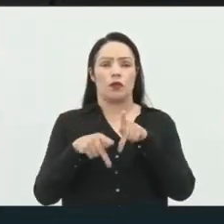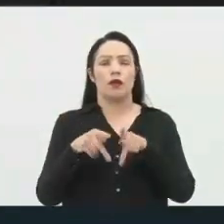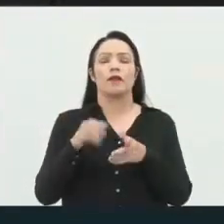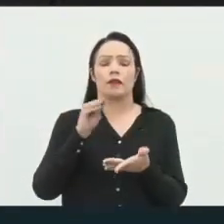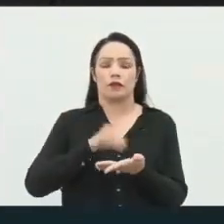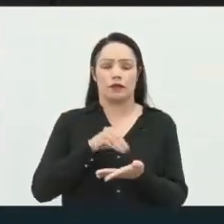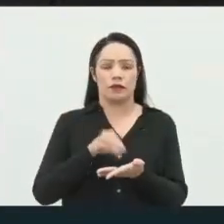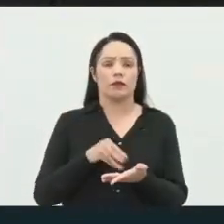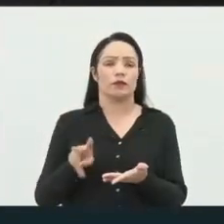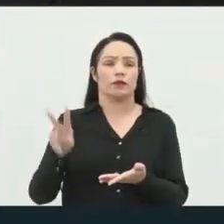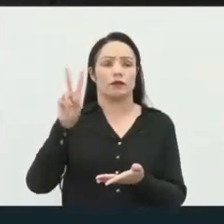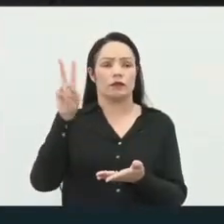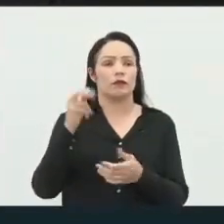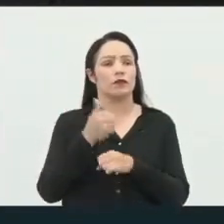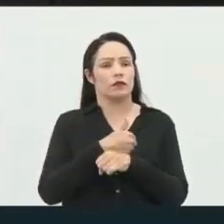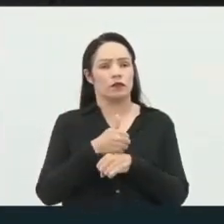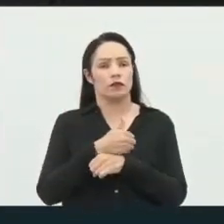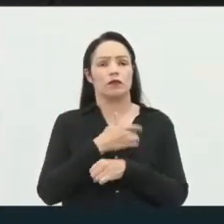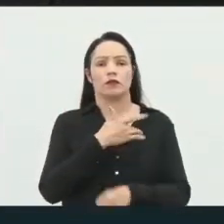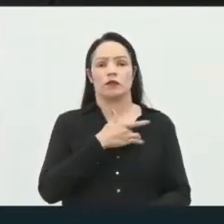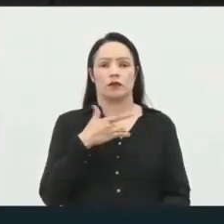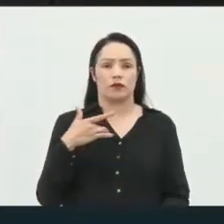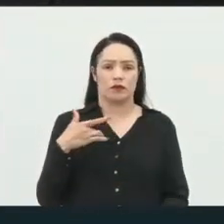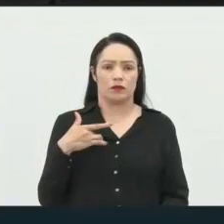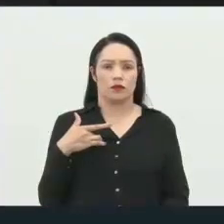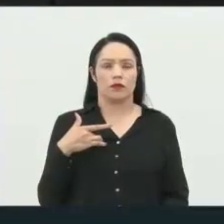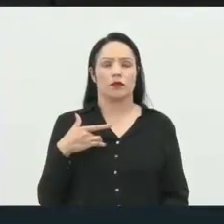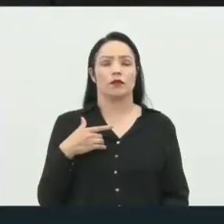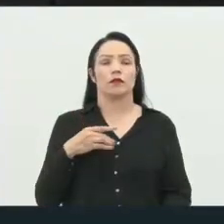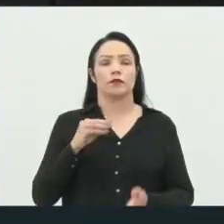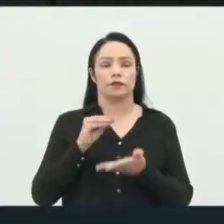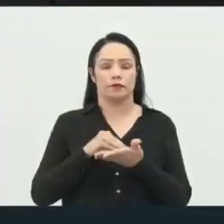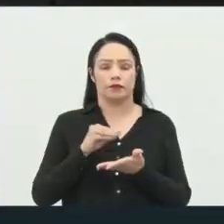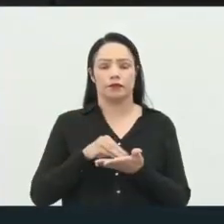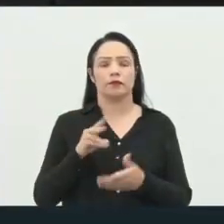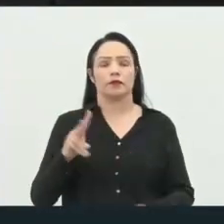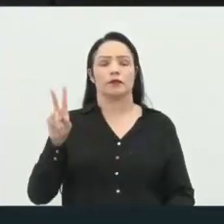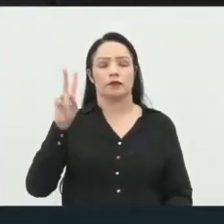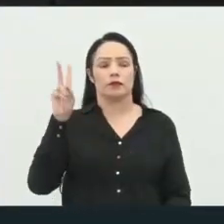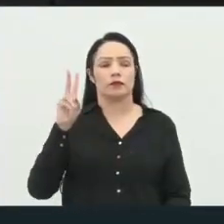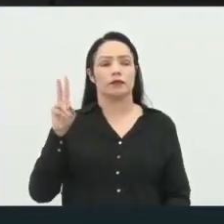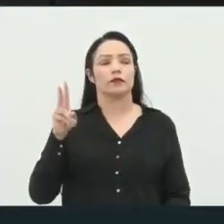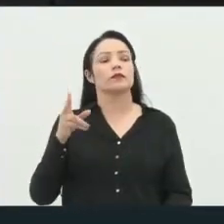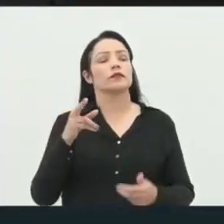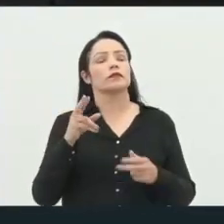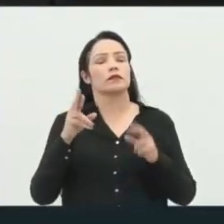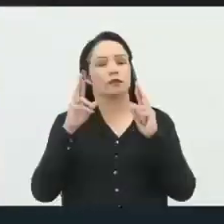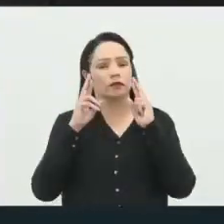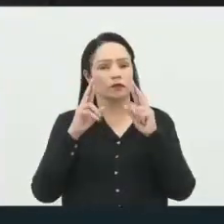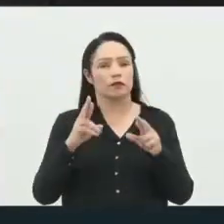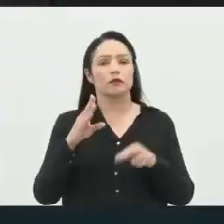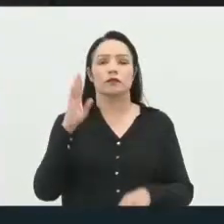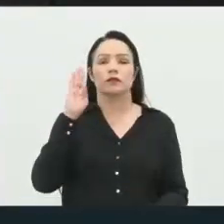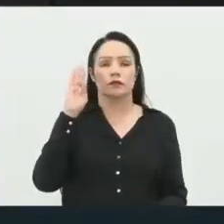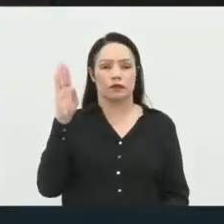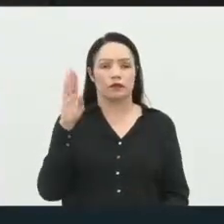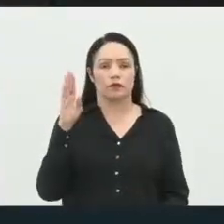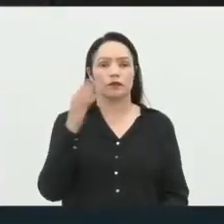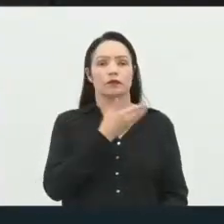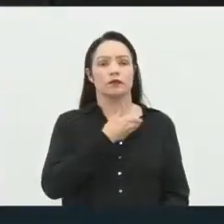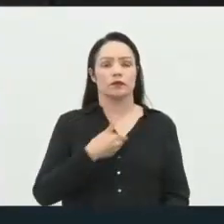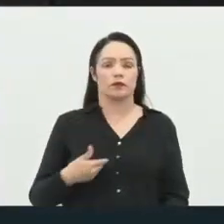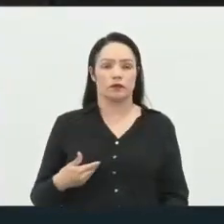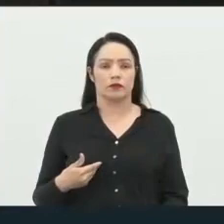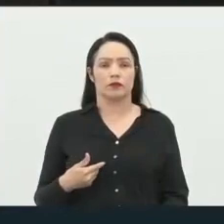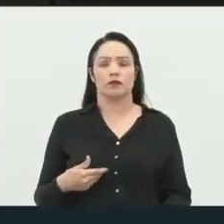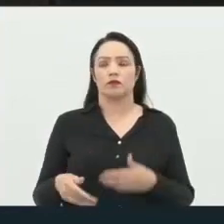governo para com os profissionais da Saúde falta valorização e Respeito principalmente desse governo que